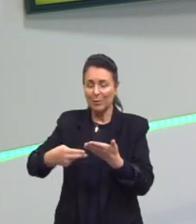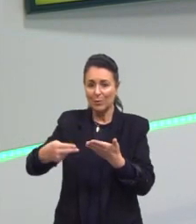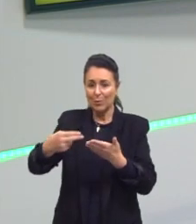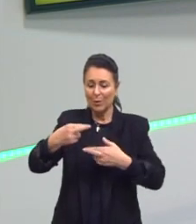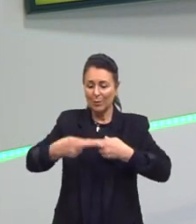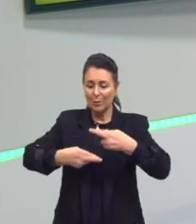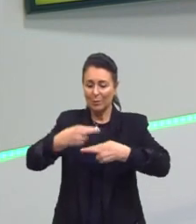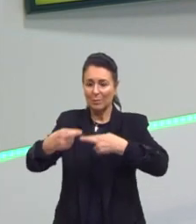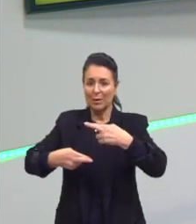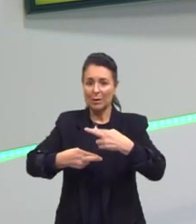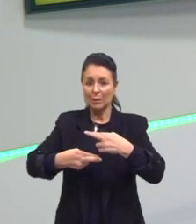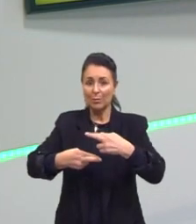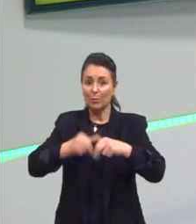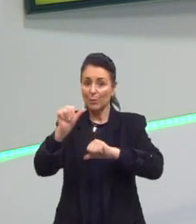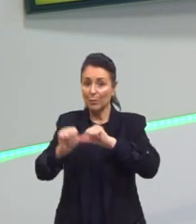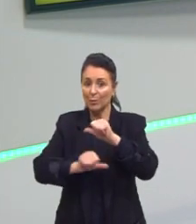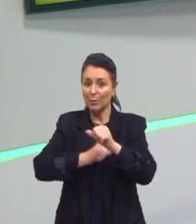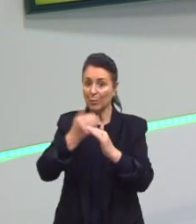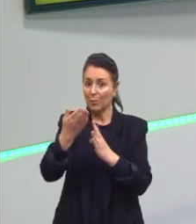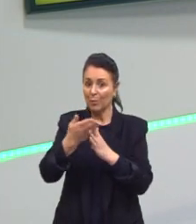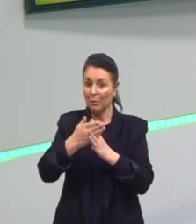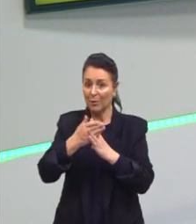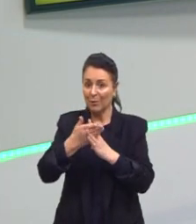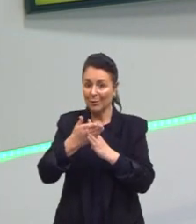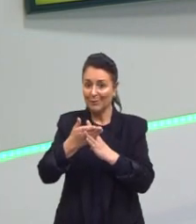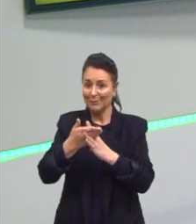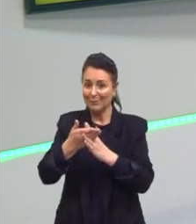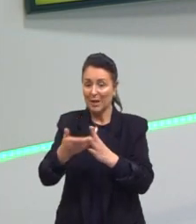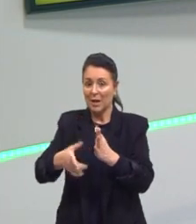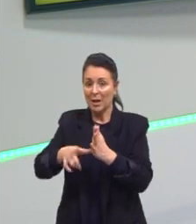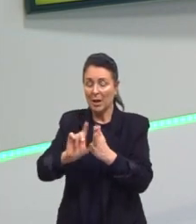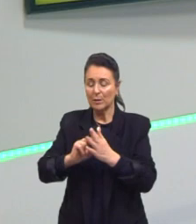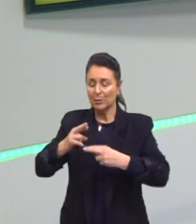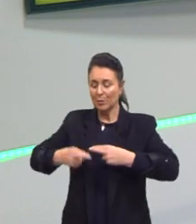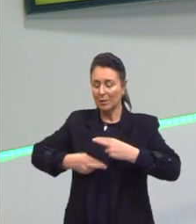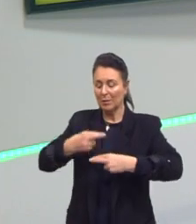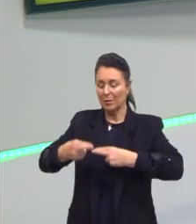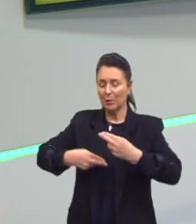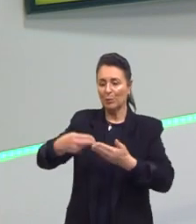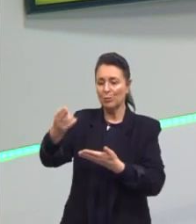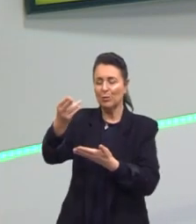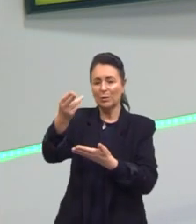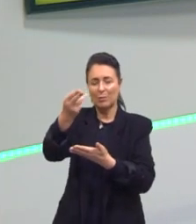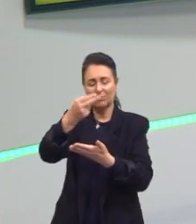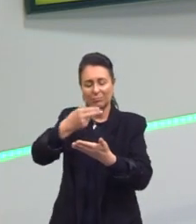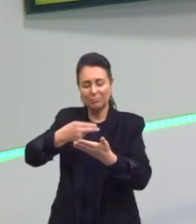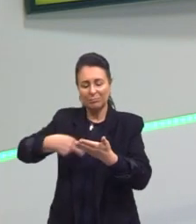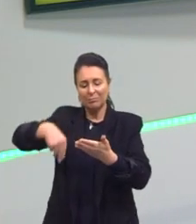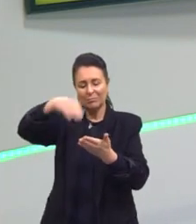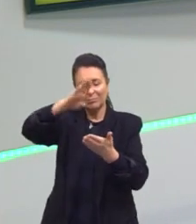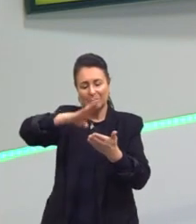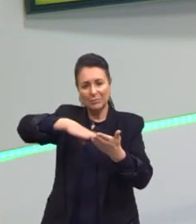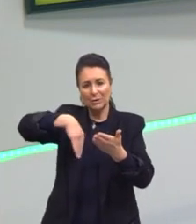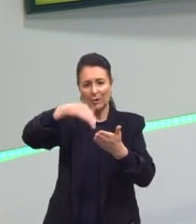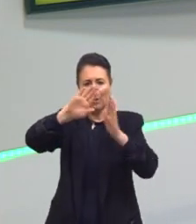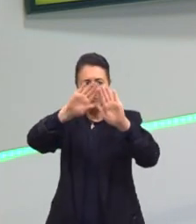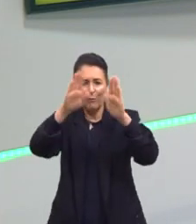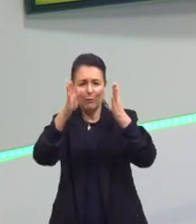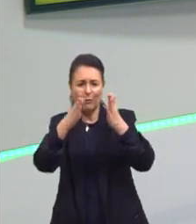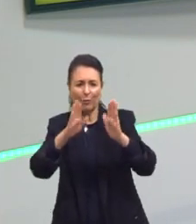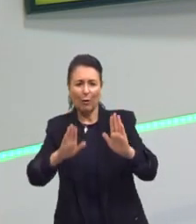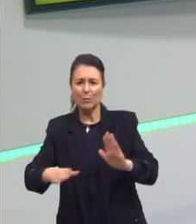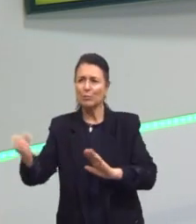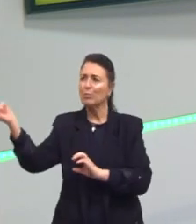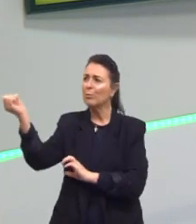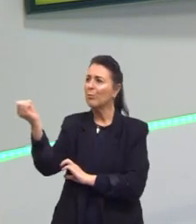para pintura barroca quando na pintura renascentista tu tinha formas esplendorosos tu tinha uma